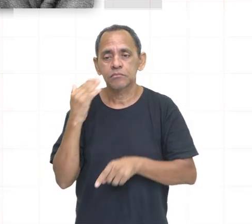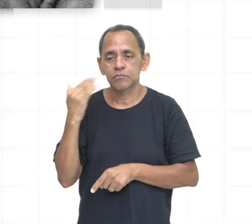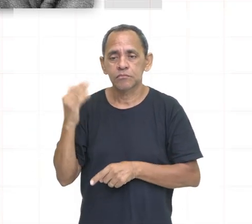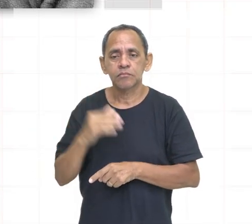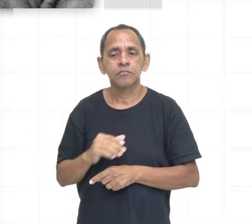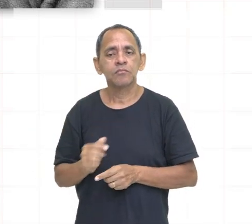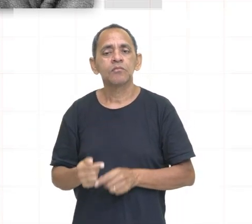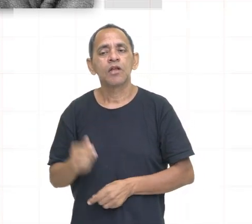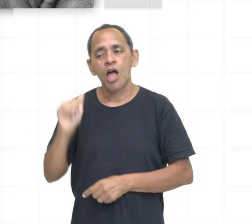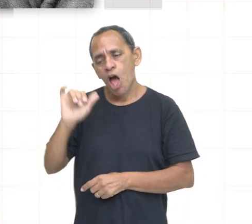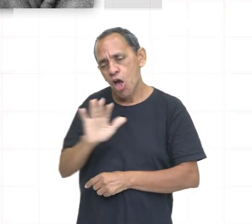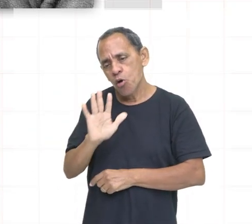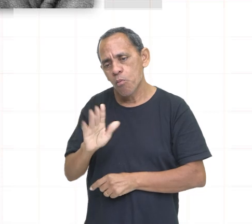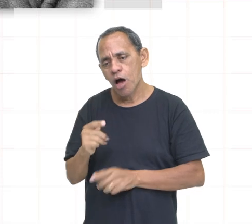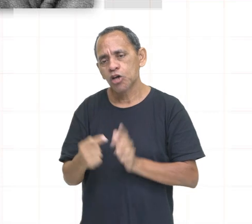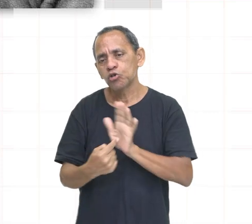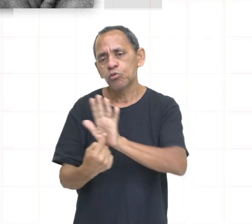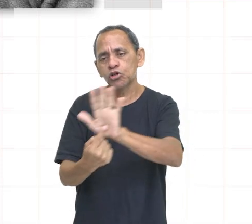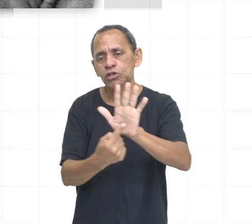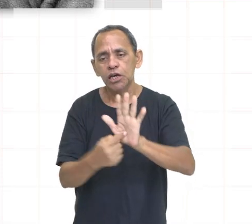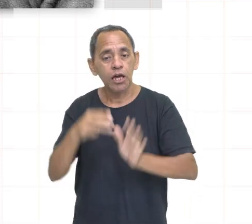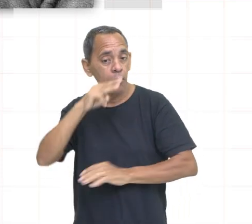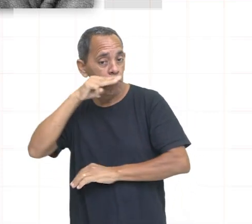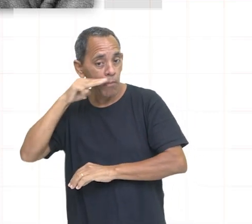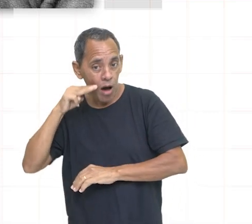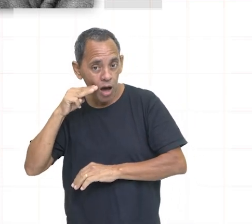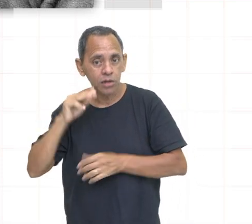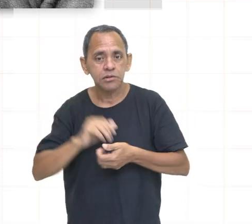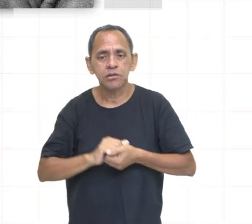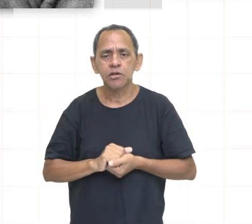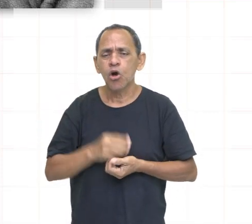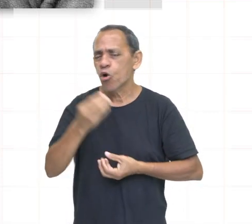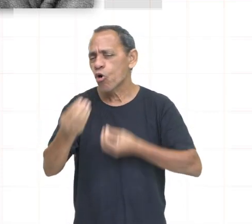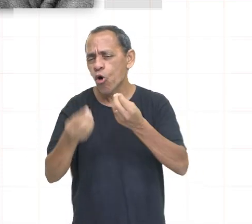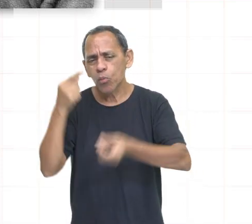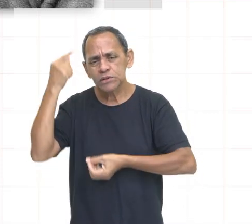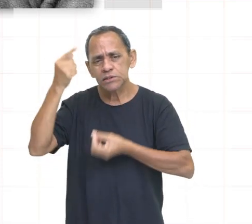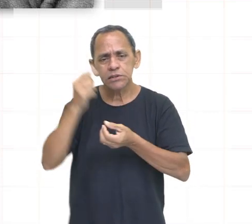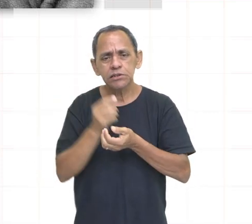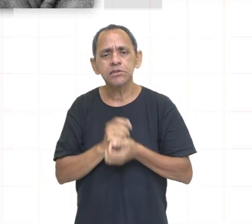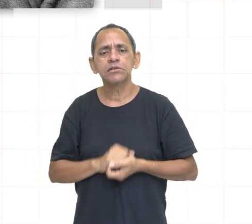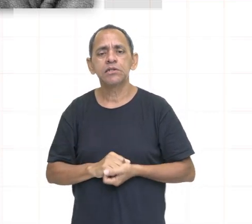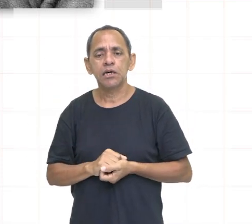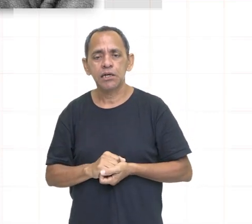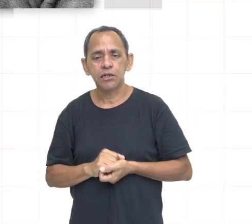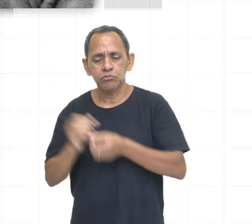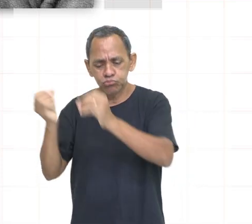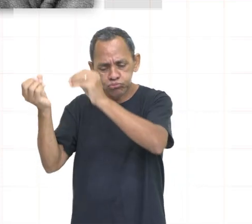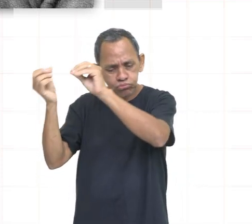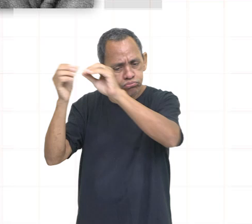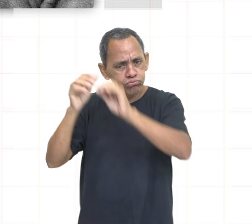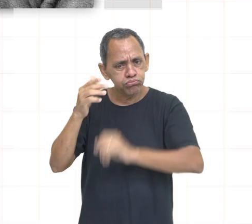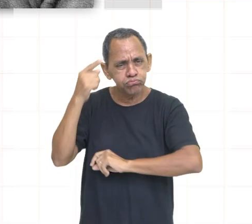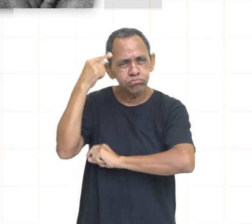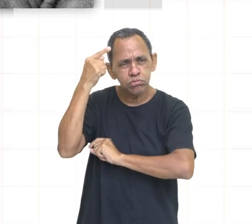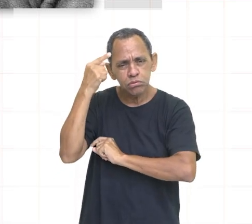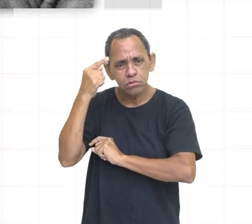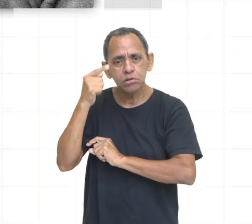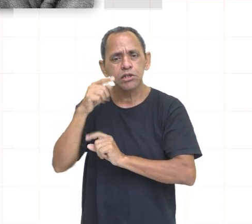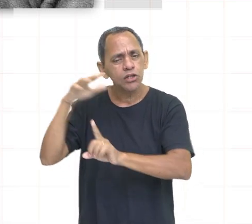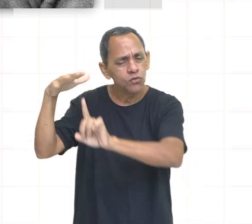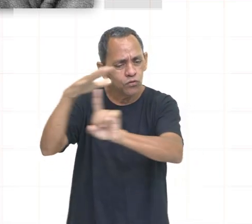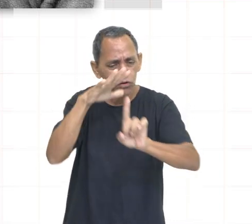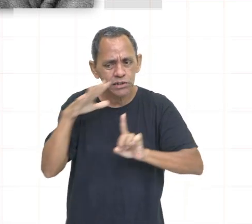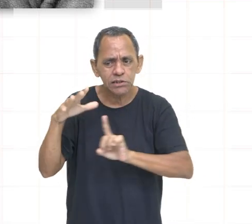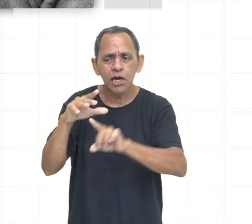vocês aqui a figura do Karl Marx, que vai nos ajudar a entender como essas ideias chegaram na Rússia e encontraram um